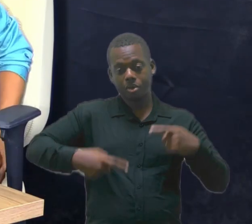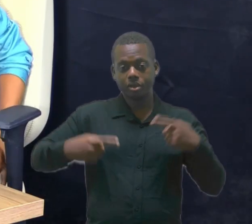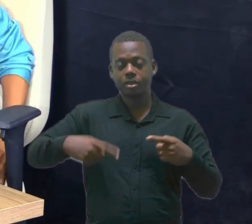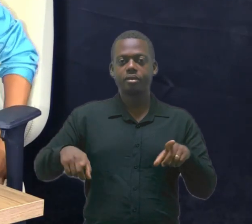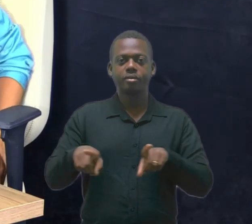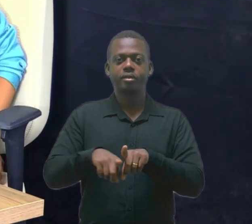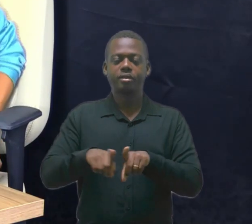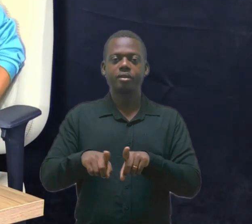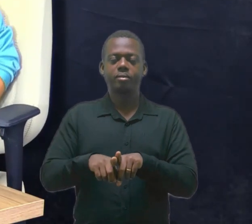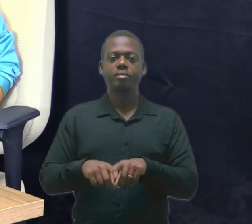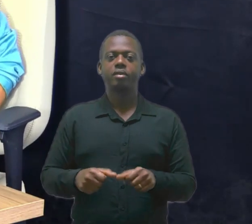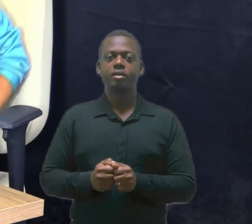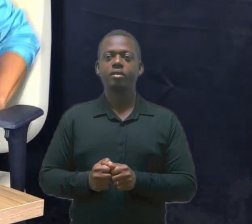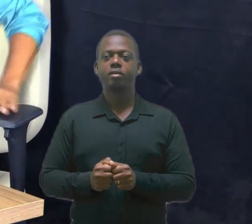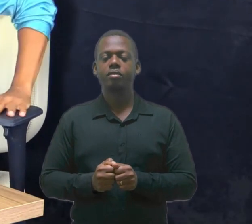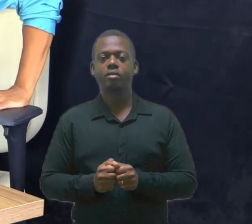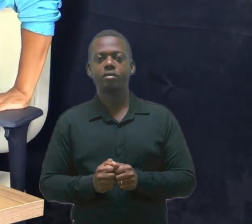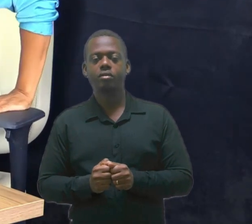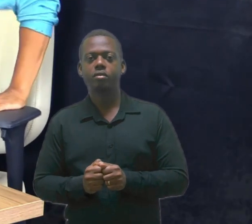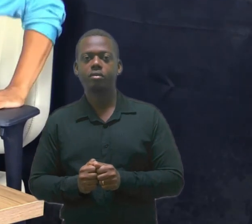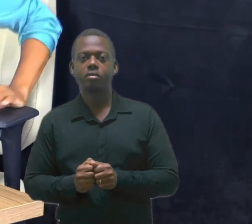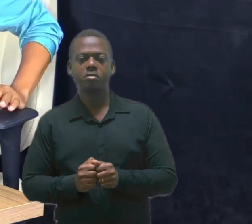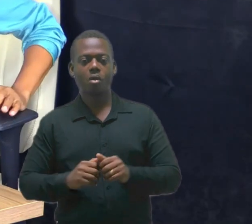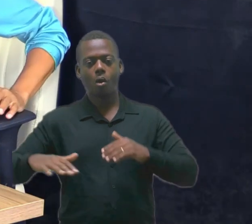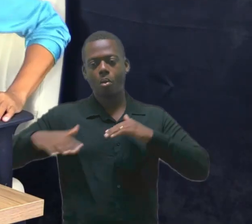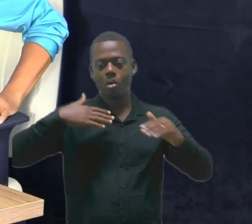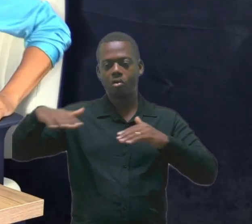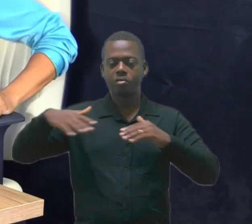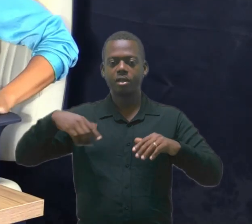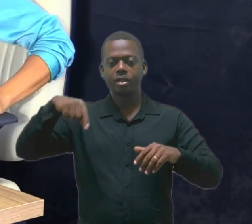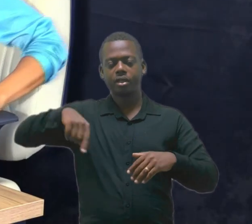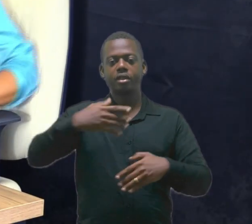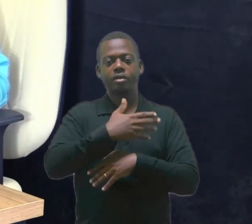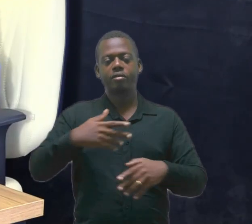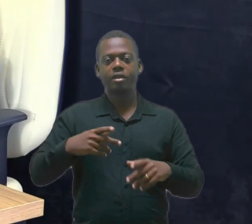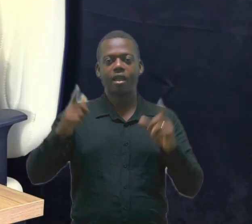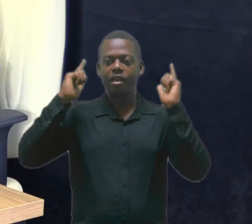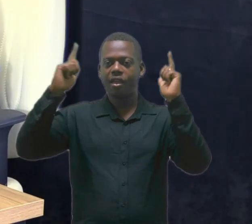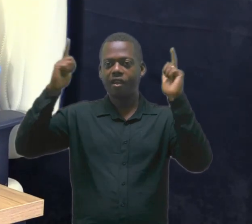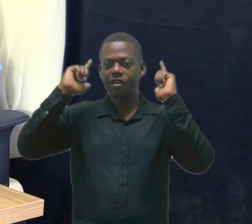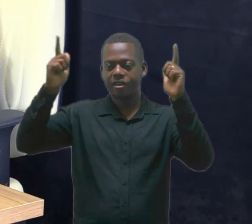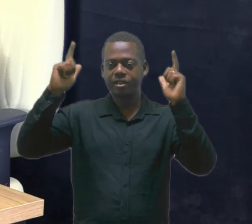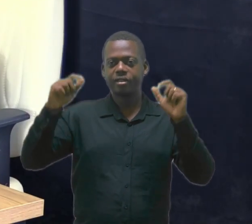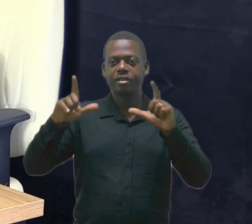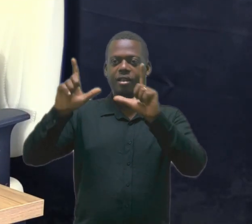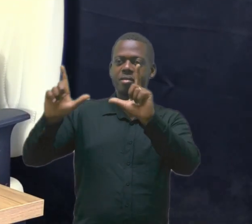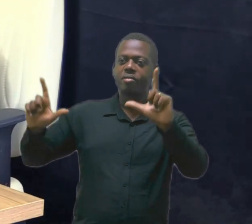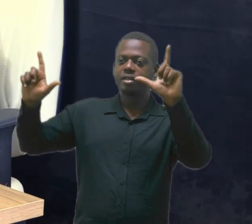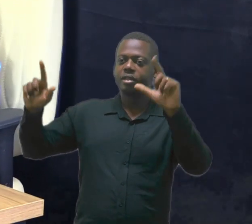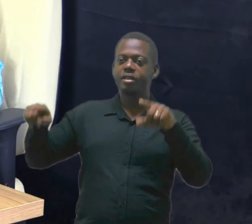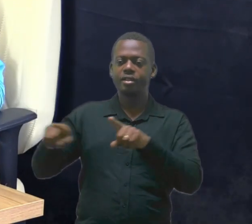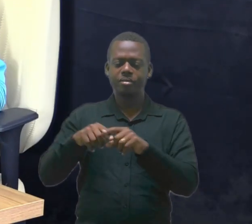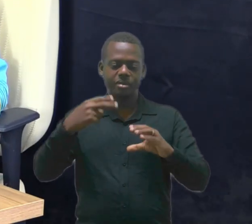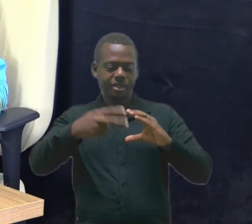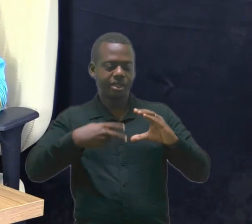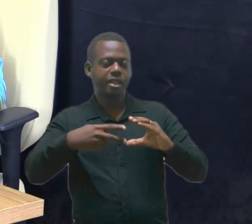questão política, né? Então, politicamente, a gente fez um movimento político aqui na cidade com surdos, né? Fizemos bandeirinha. Até na